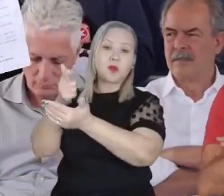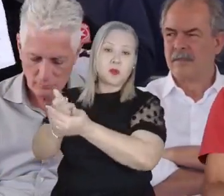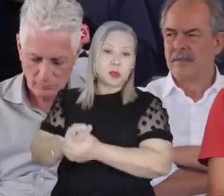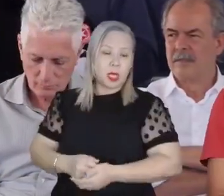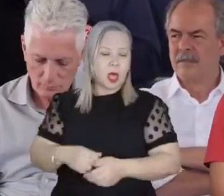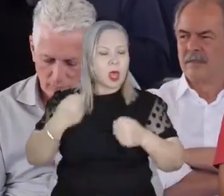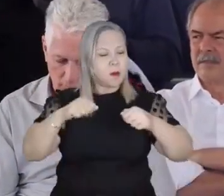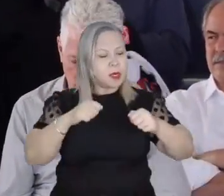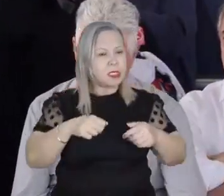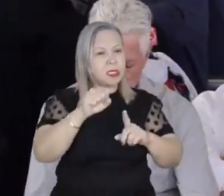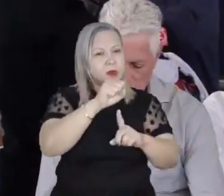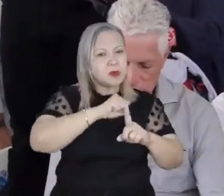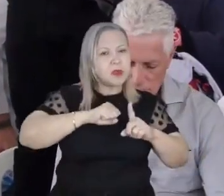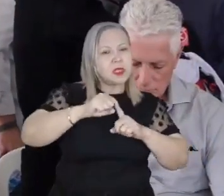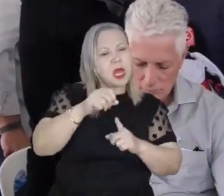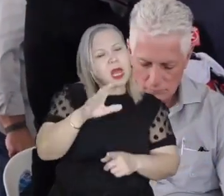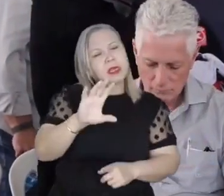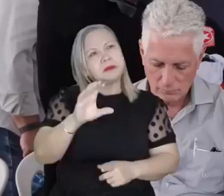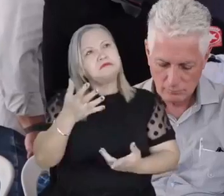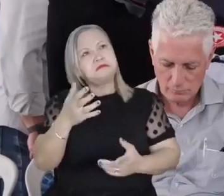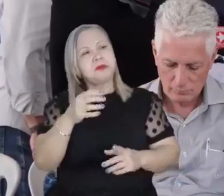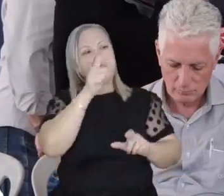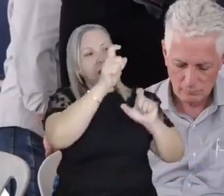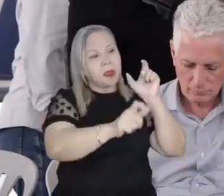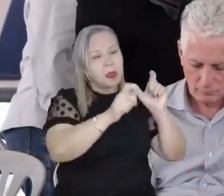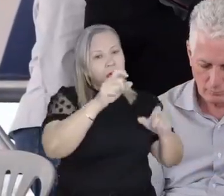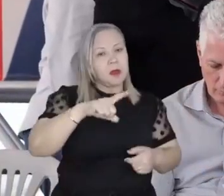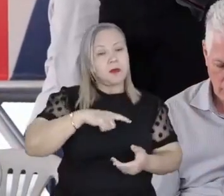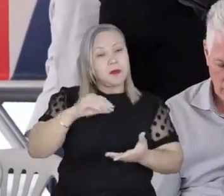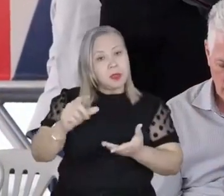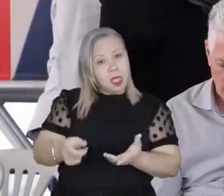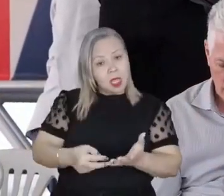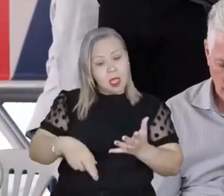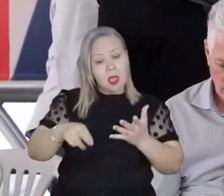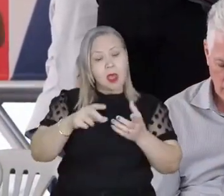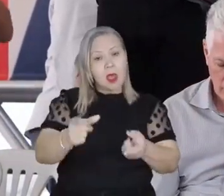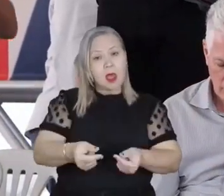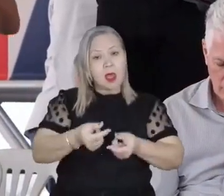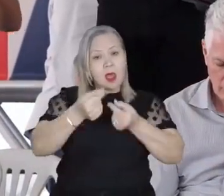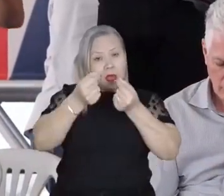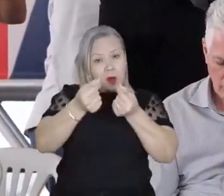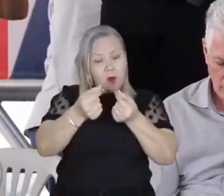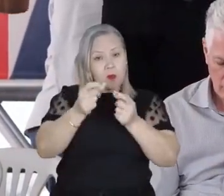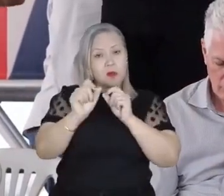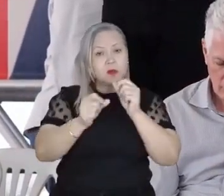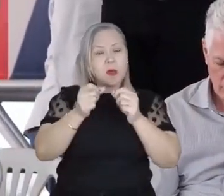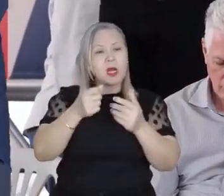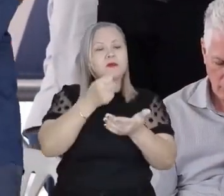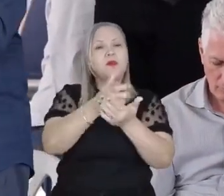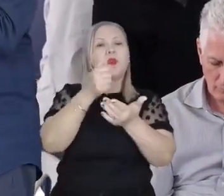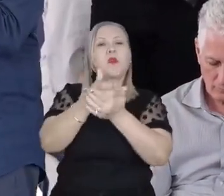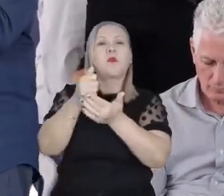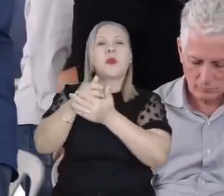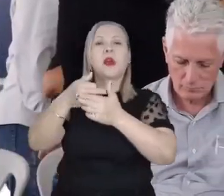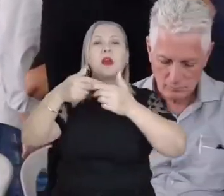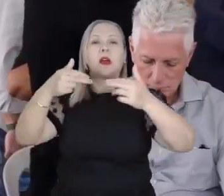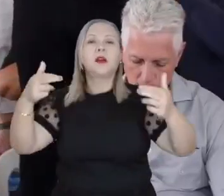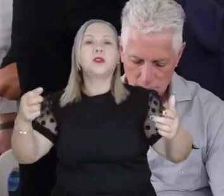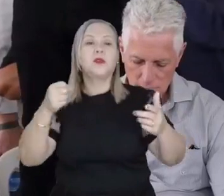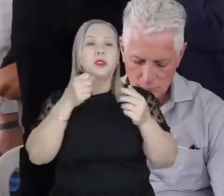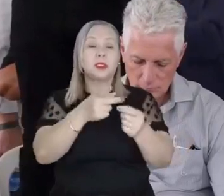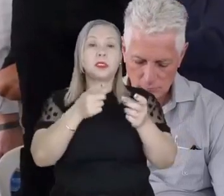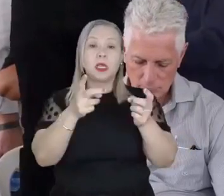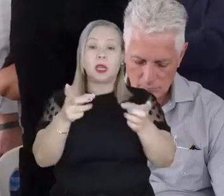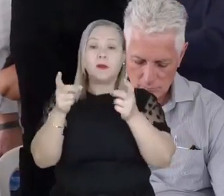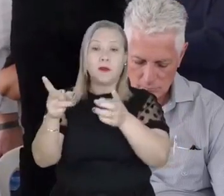sociedade, tenha recurso para que possa comprar as coisas que ele vende. Olha, quando a pessoa tem